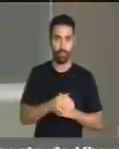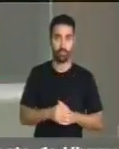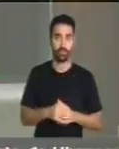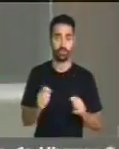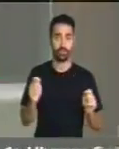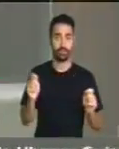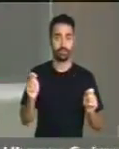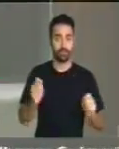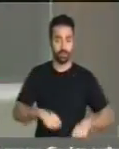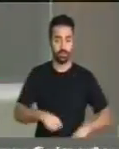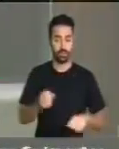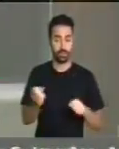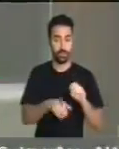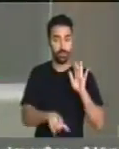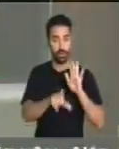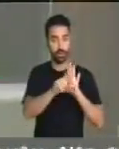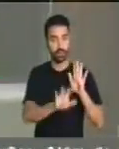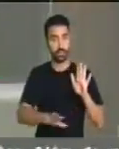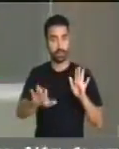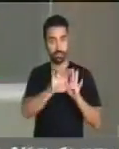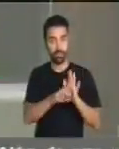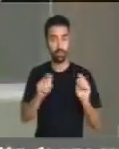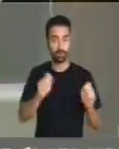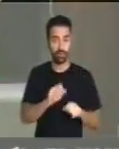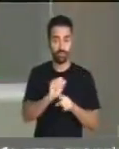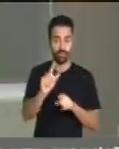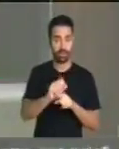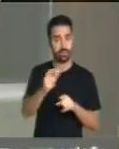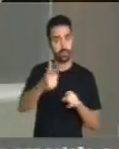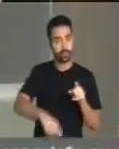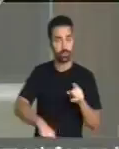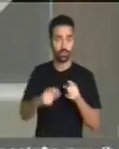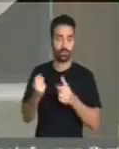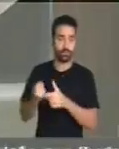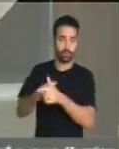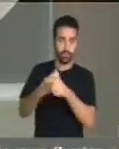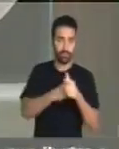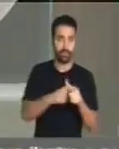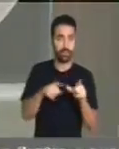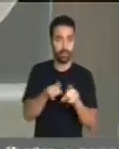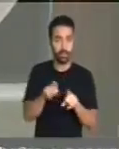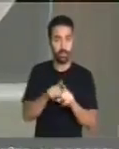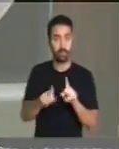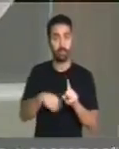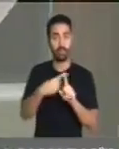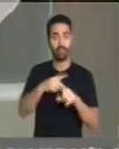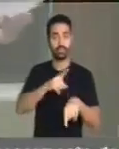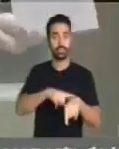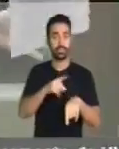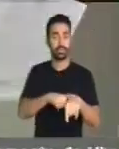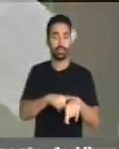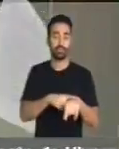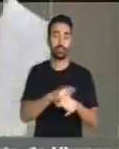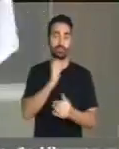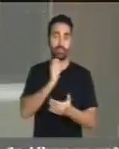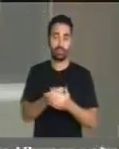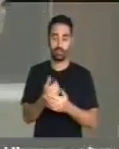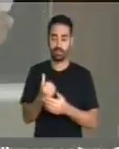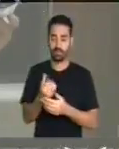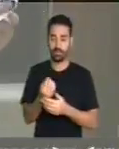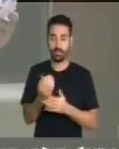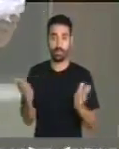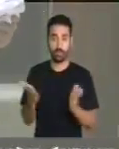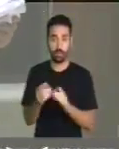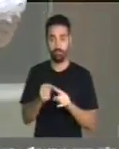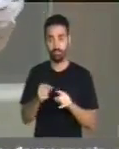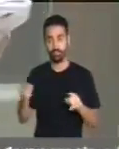possibilitará, a nova lei geral, que possibilitará o refinanciamento das dívidas e ainda esticou o prazo de pagamento, que era de 60 para 120